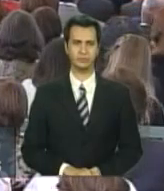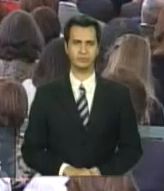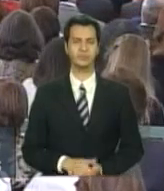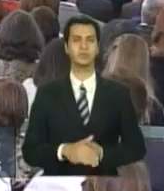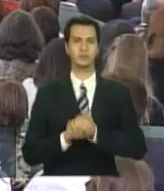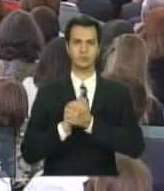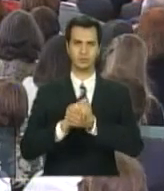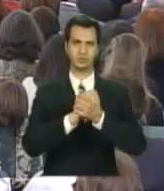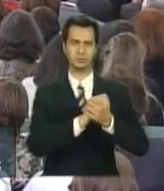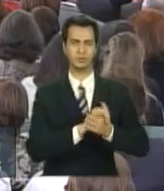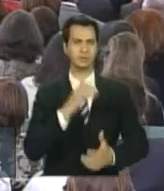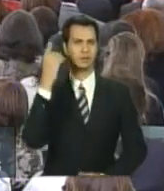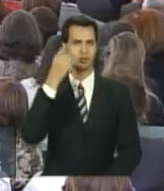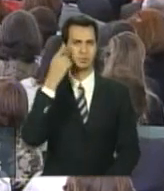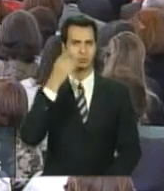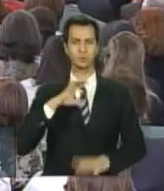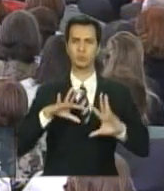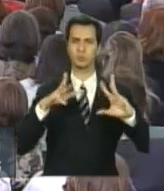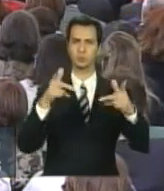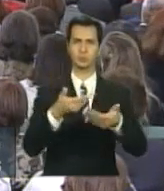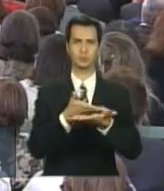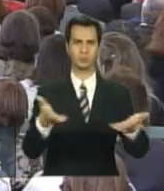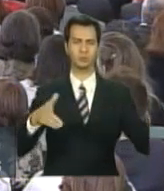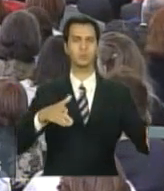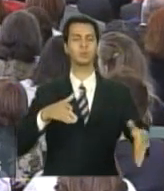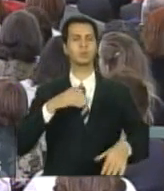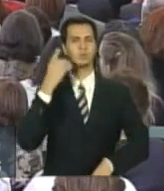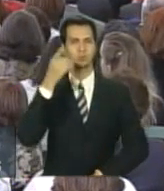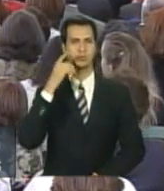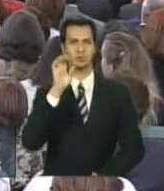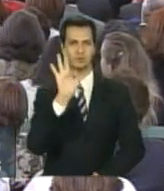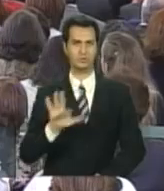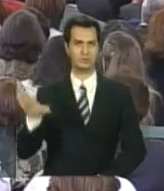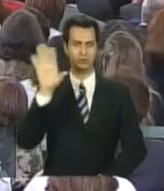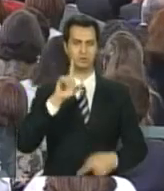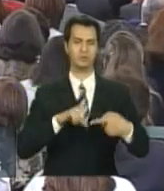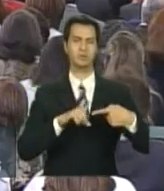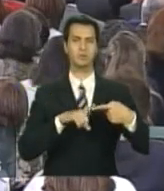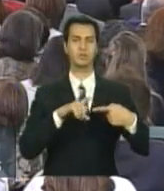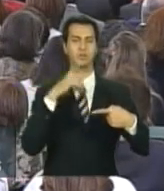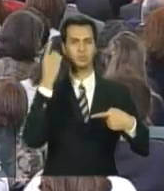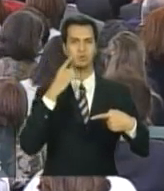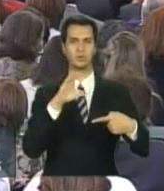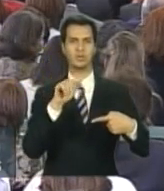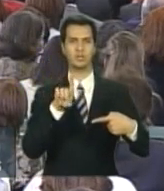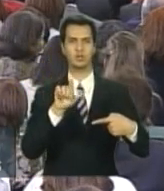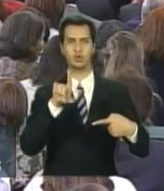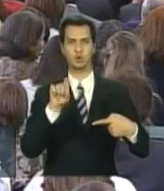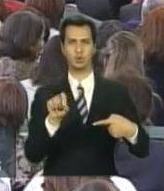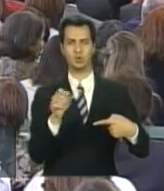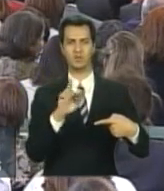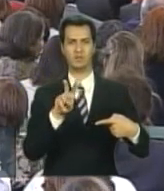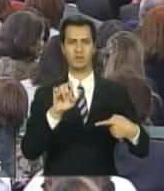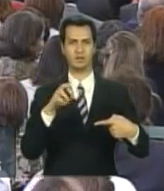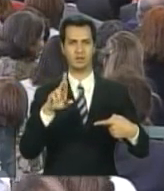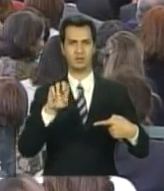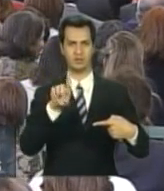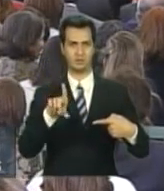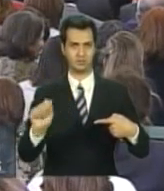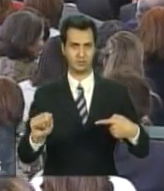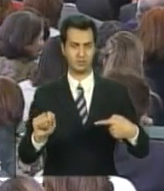Cumprimentar todos os deputados e deputadas federais ao saudar o deputado Cândido Vacareza, líder do governo na